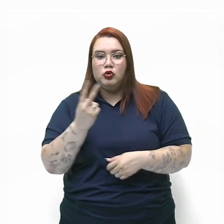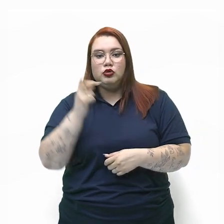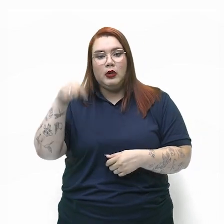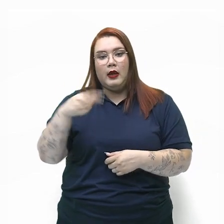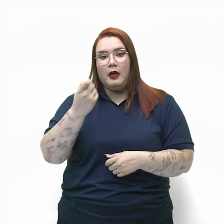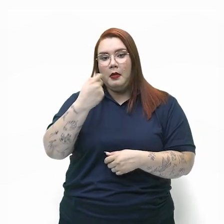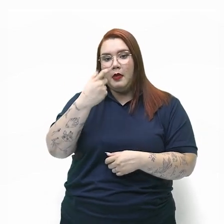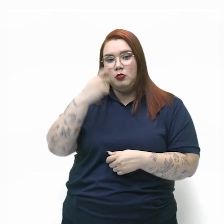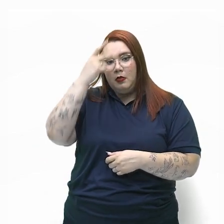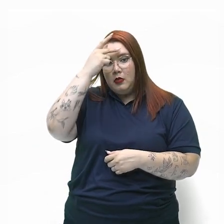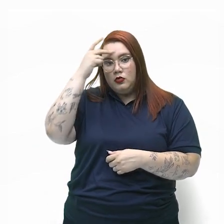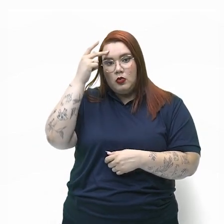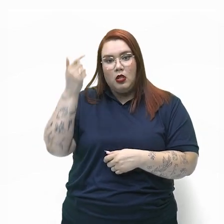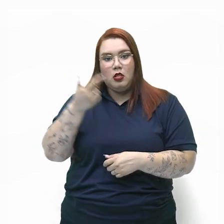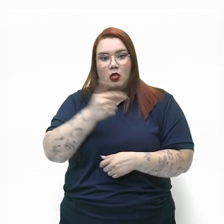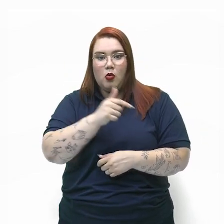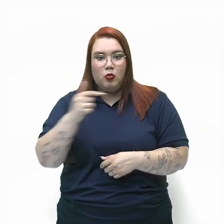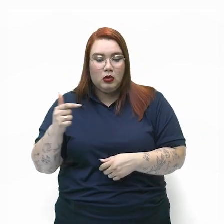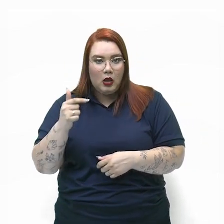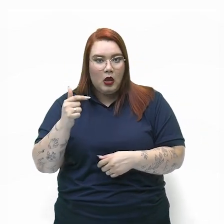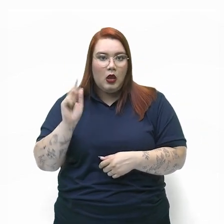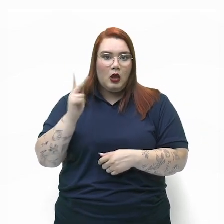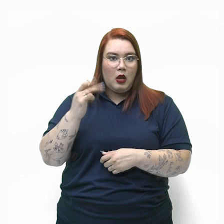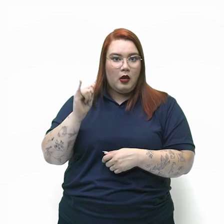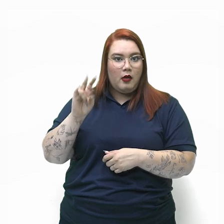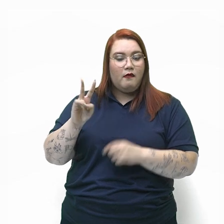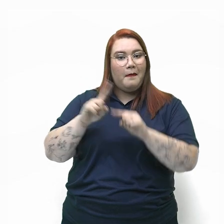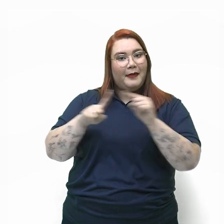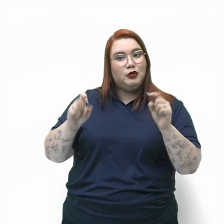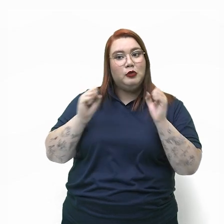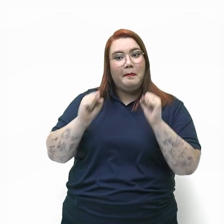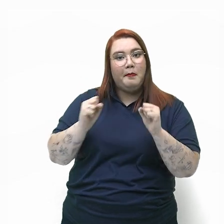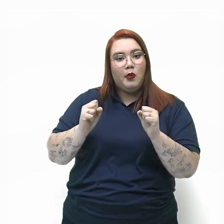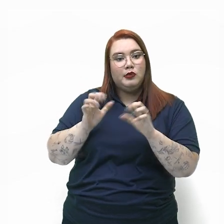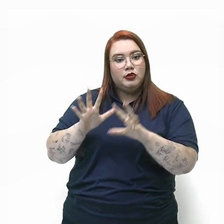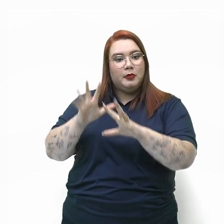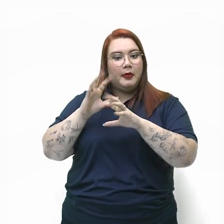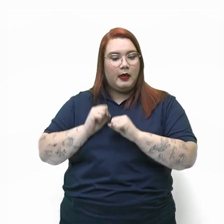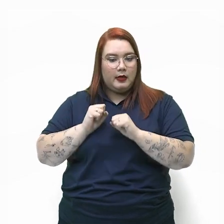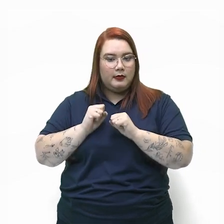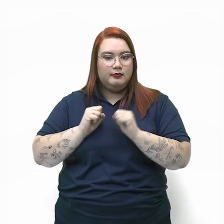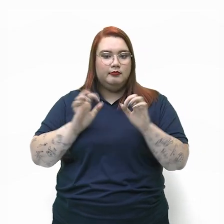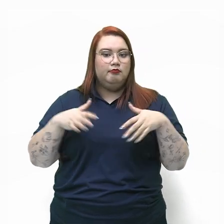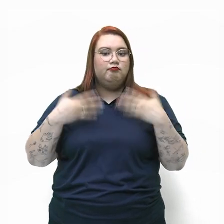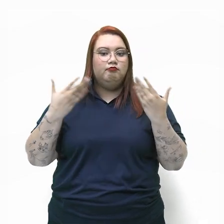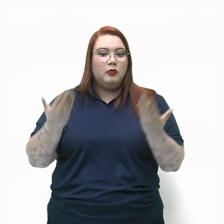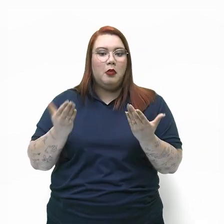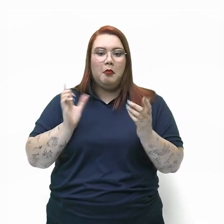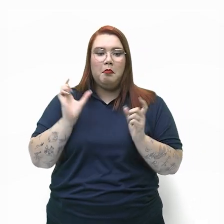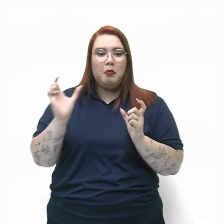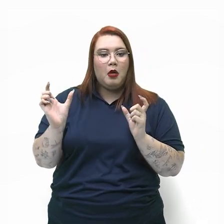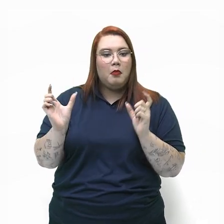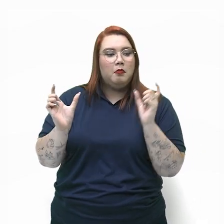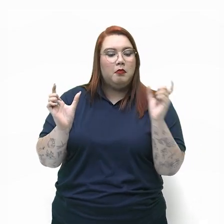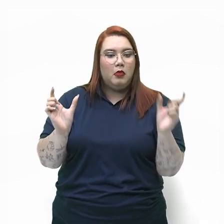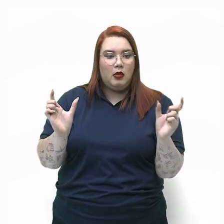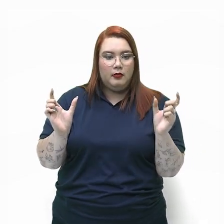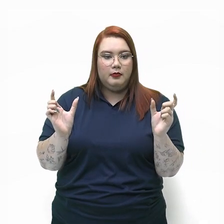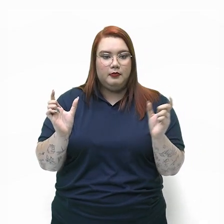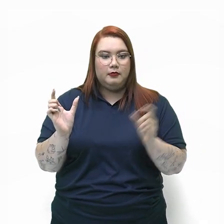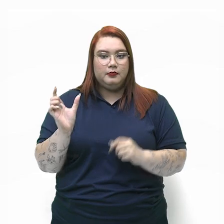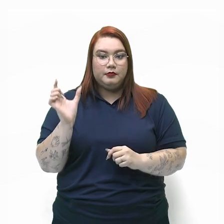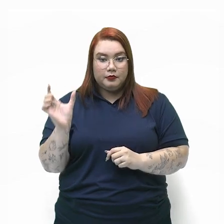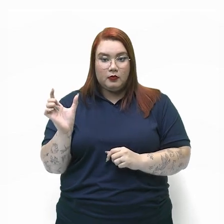possuem o HIV, mas se encontram em riscos de contrair. E qual é a diferença, né? A gente vai observar a diferença entre esses dois